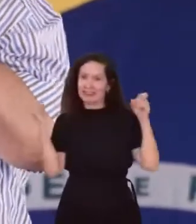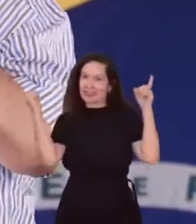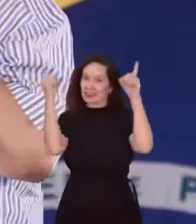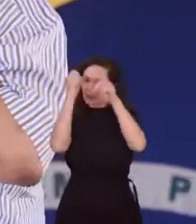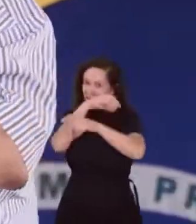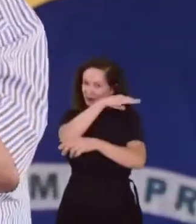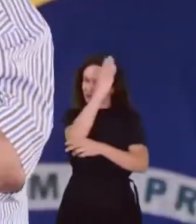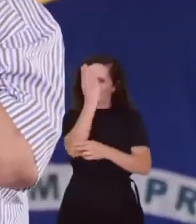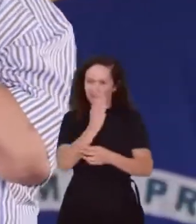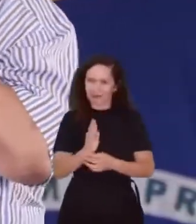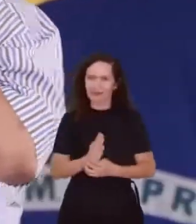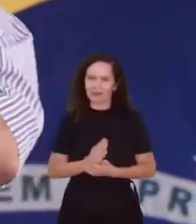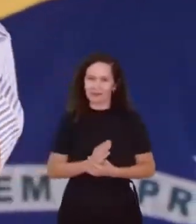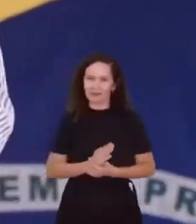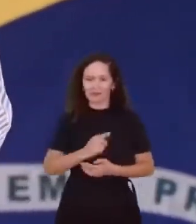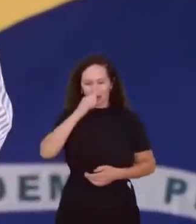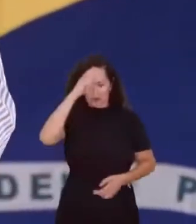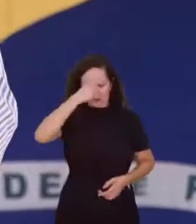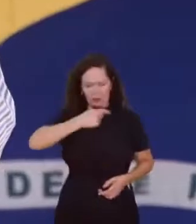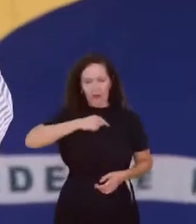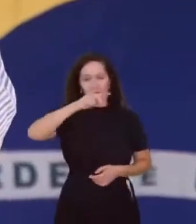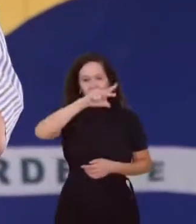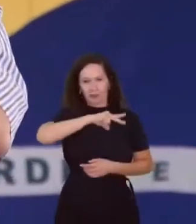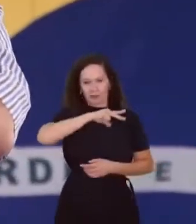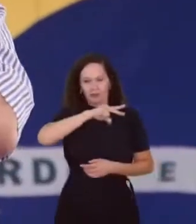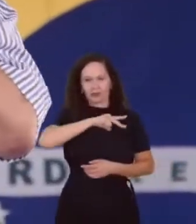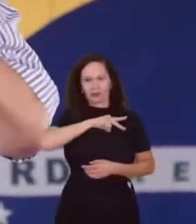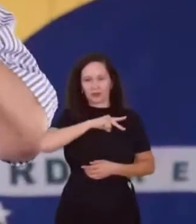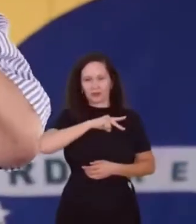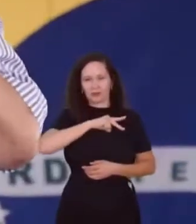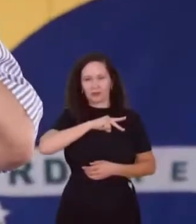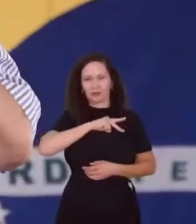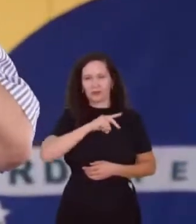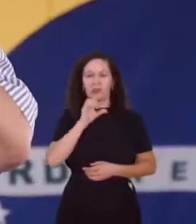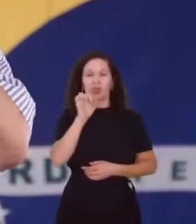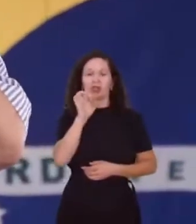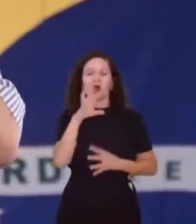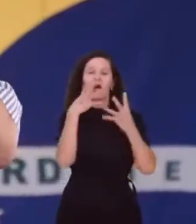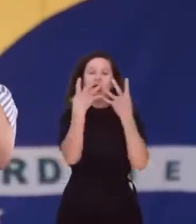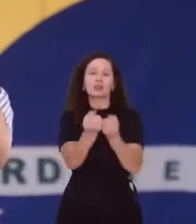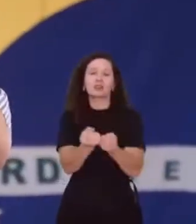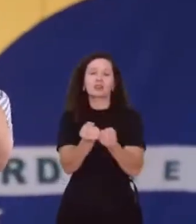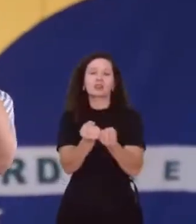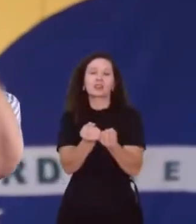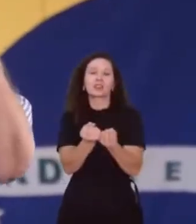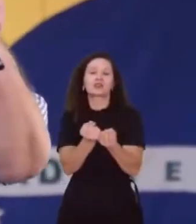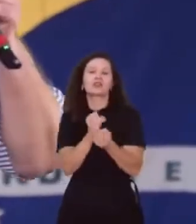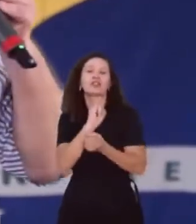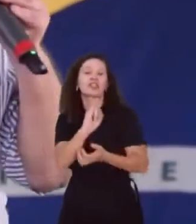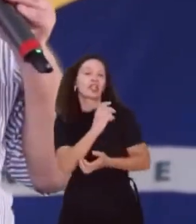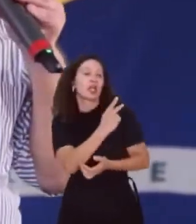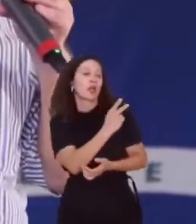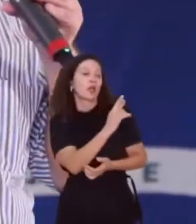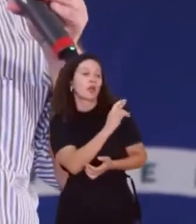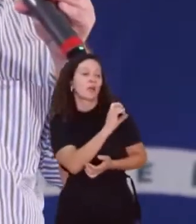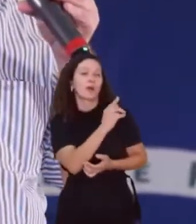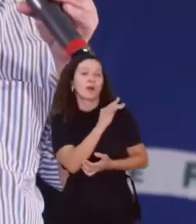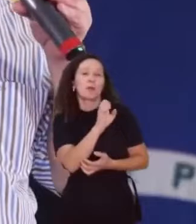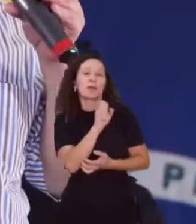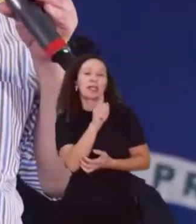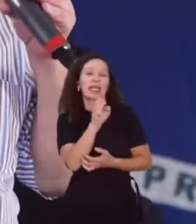Pessoalmente, eu só aceito um título de propriedade quando existir um trabalhador sem